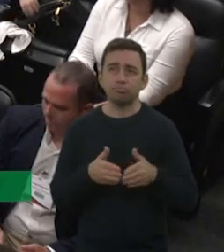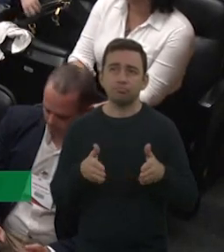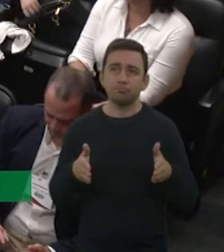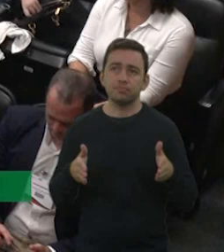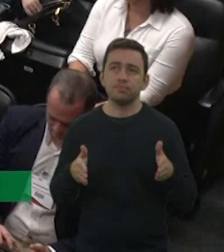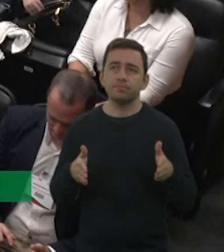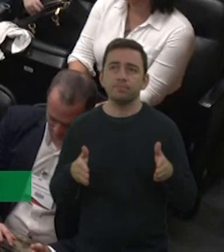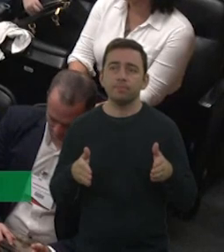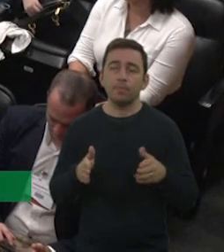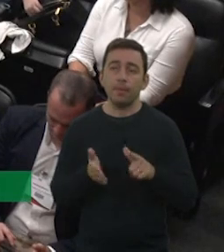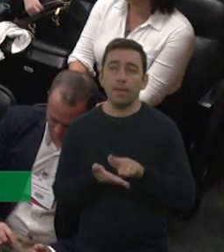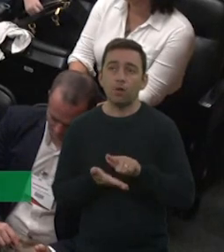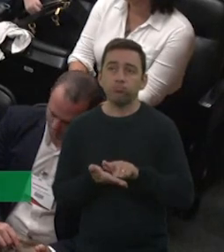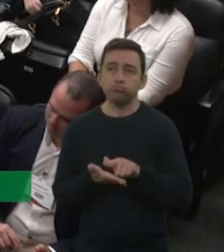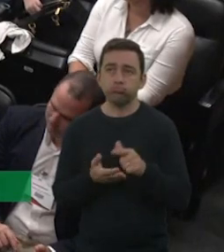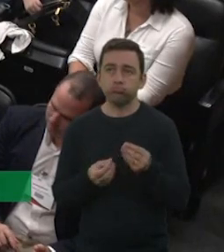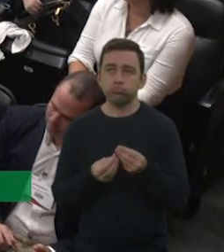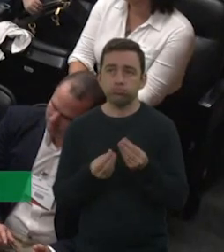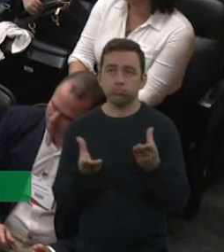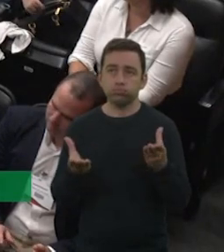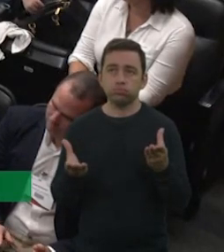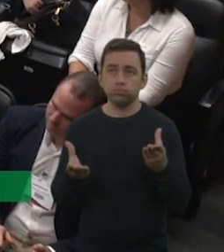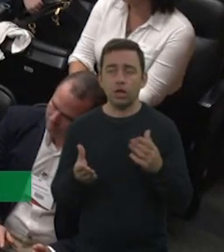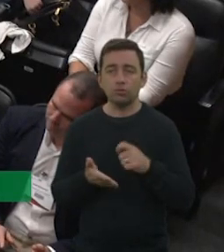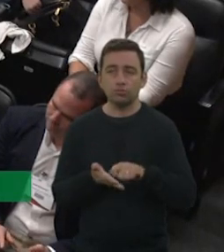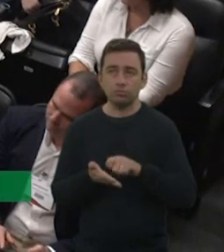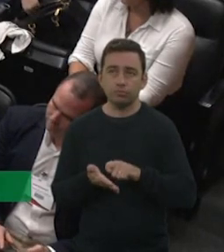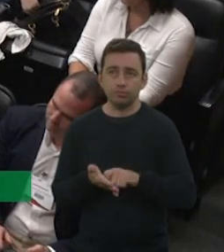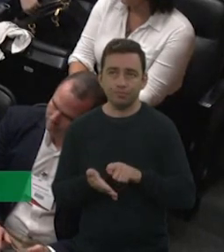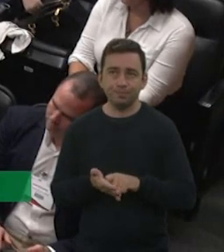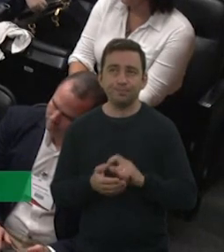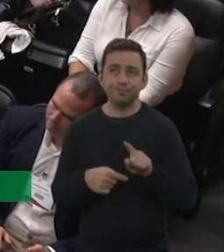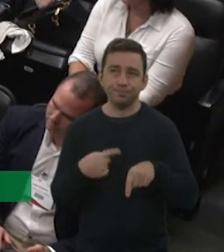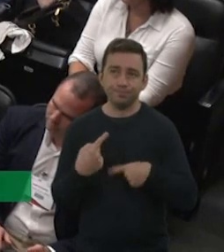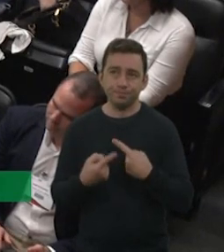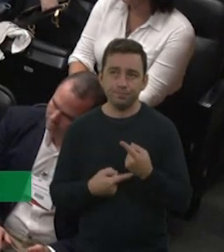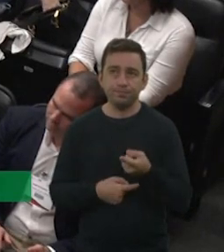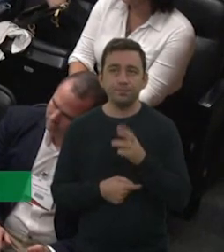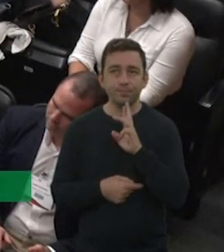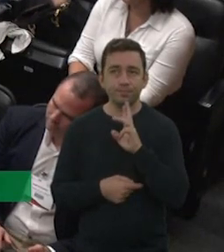um papel para vocês anotarem e, posteriormente, a gente